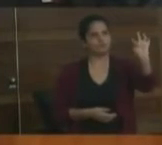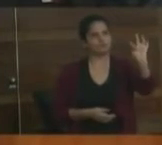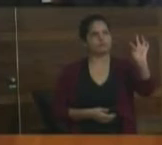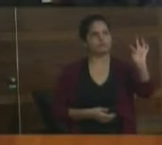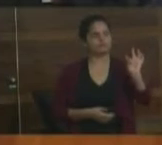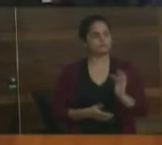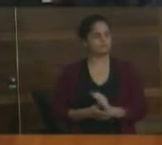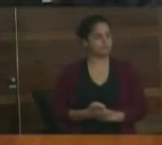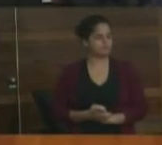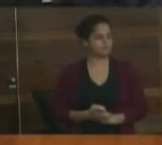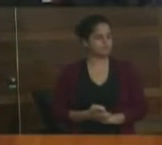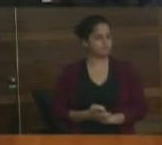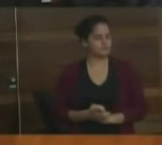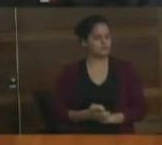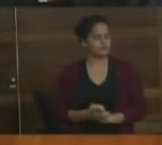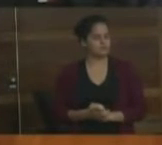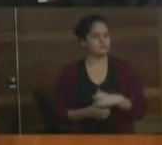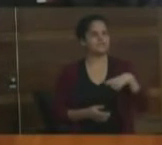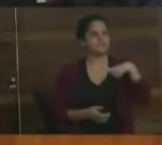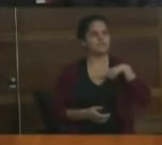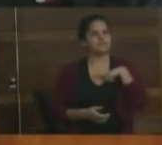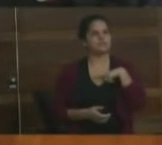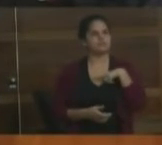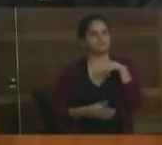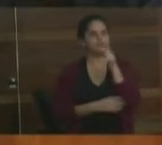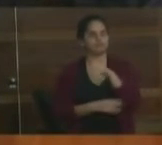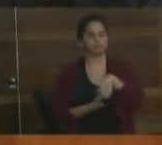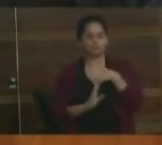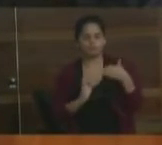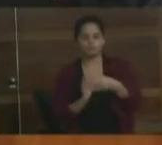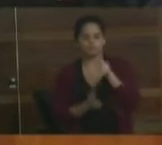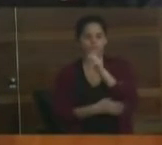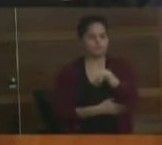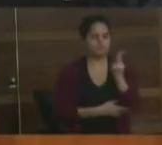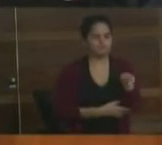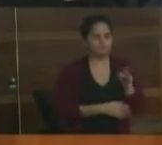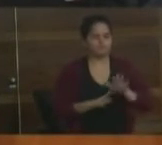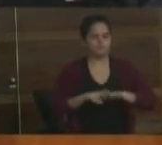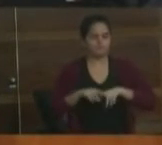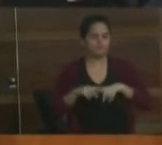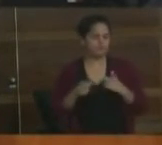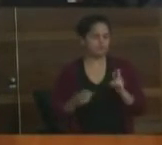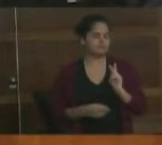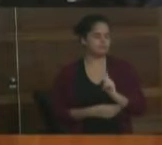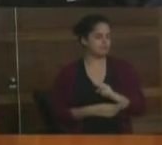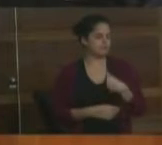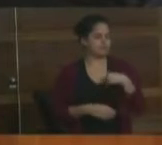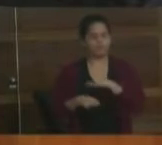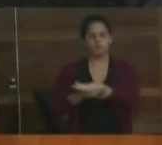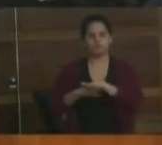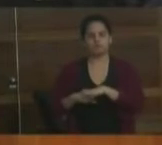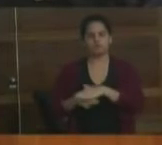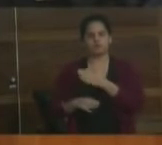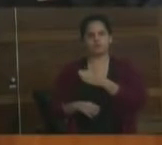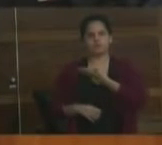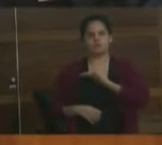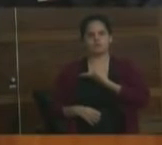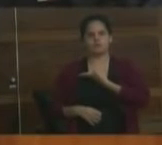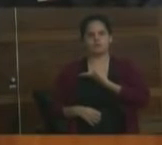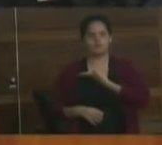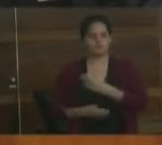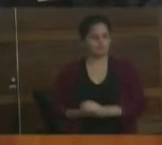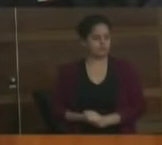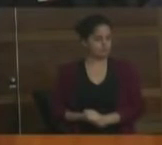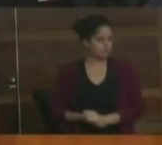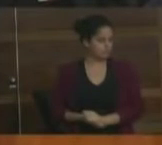no ação ficar com a rede completo mais sempre meu bebê eu tava conversando com a minha amiga presidente do angraprev foram que